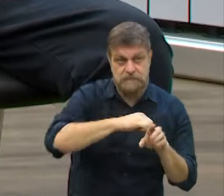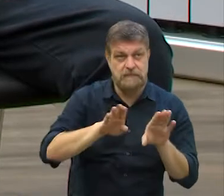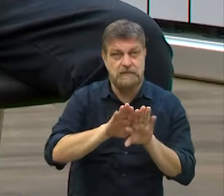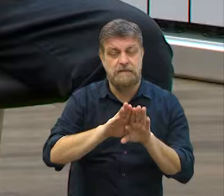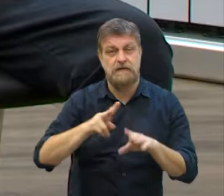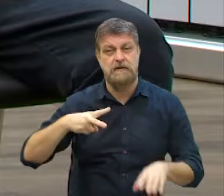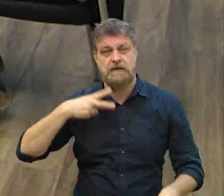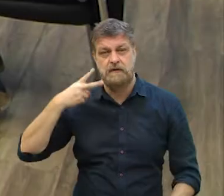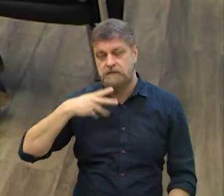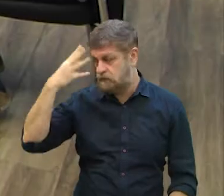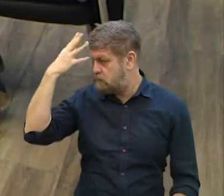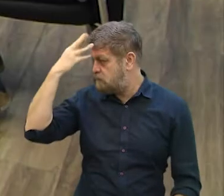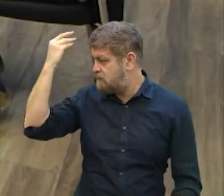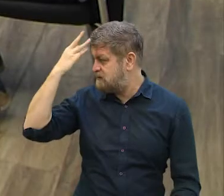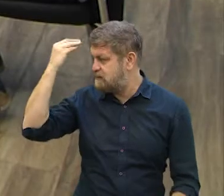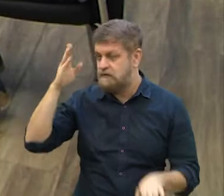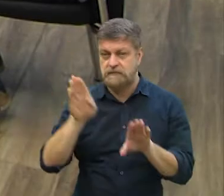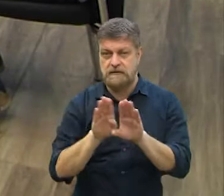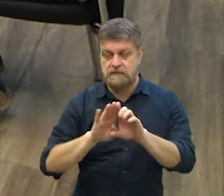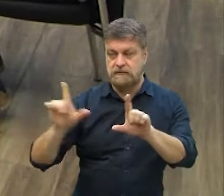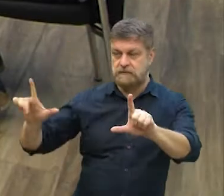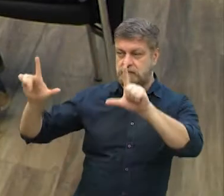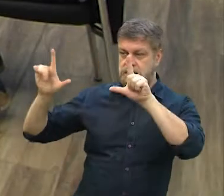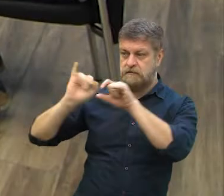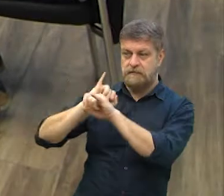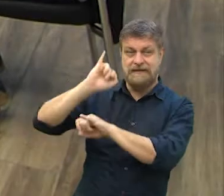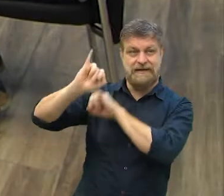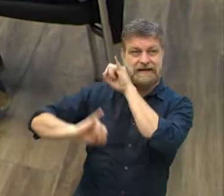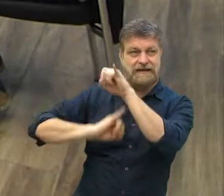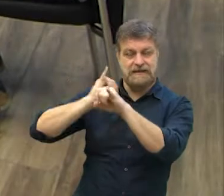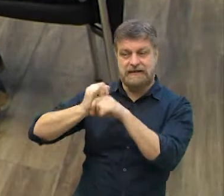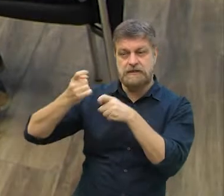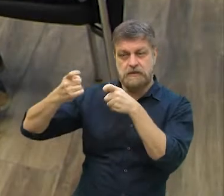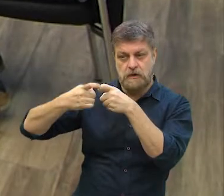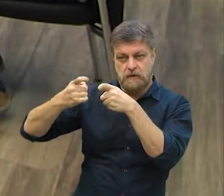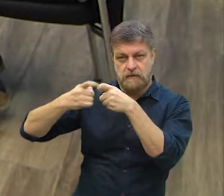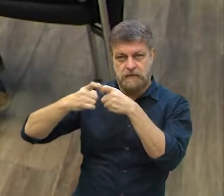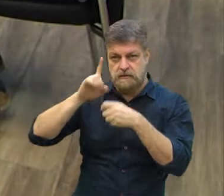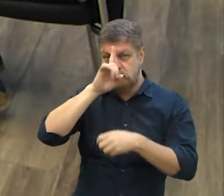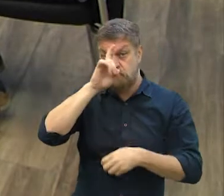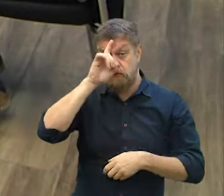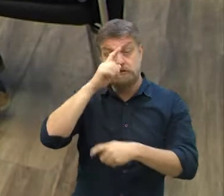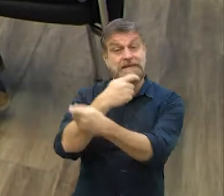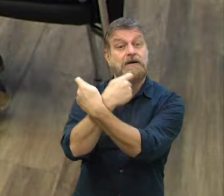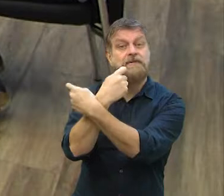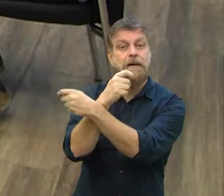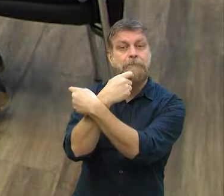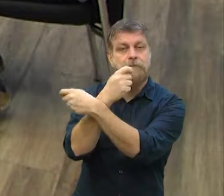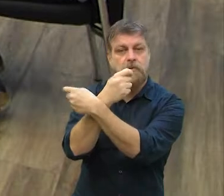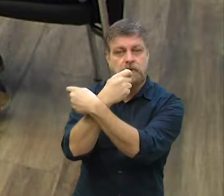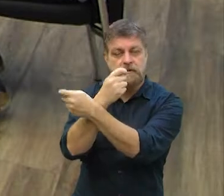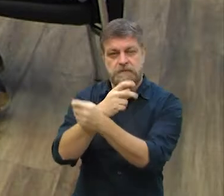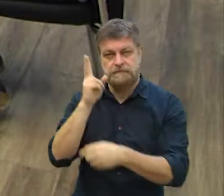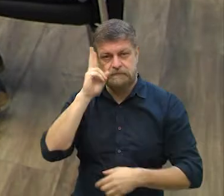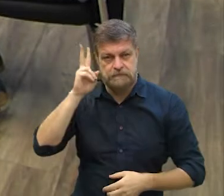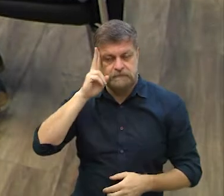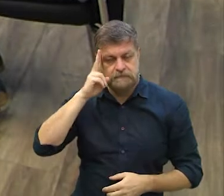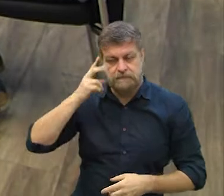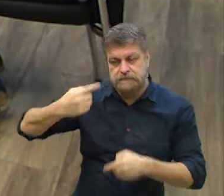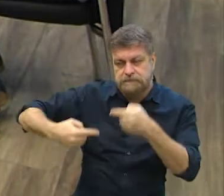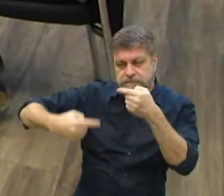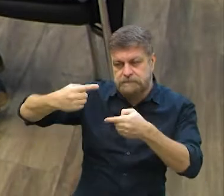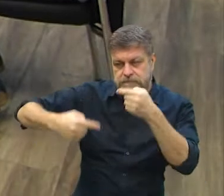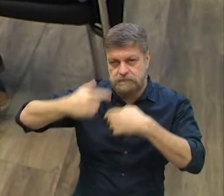da Farmácia e, de forma virtual, o Alexandre Grieco, urologista do Hospital da PUC Campinas. Lembrando que o debate